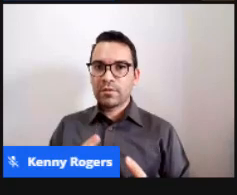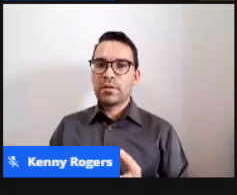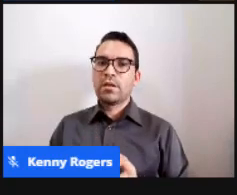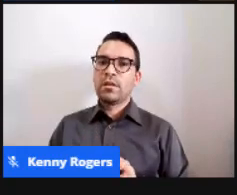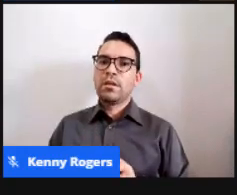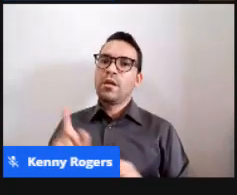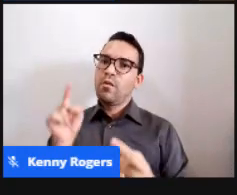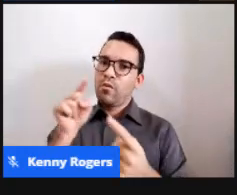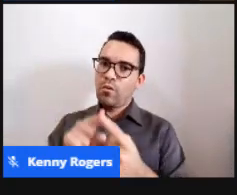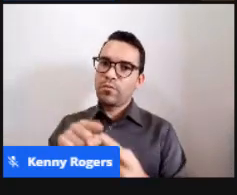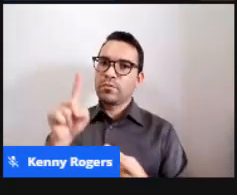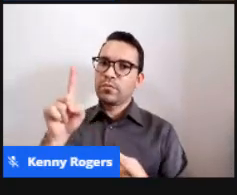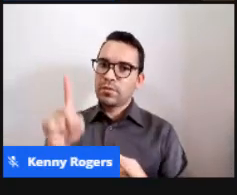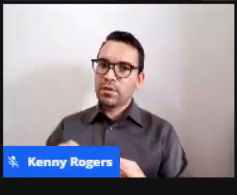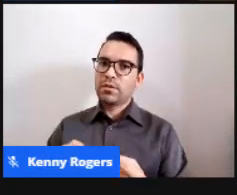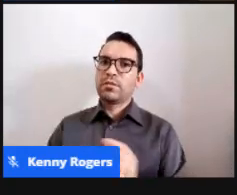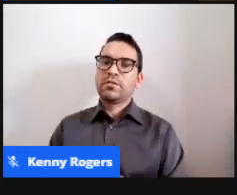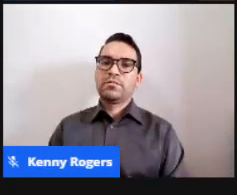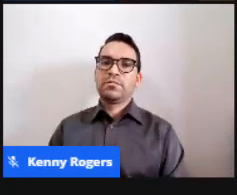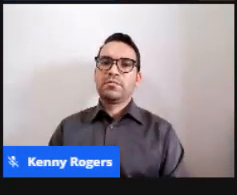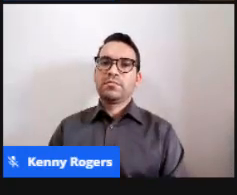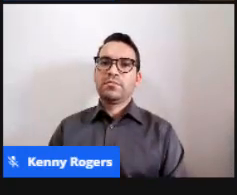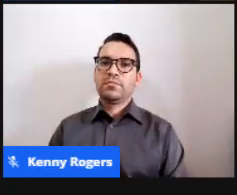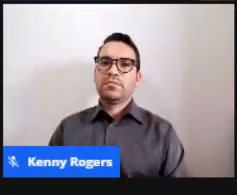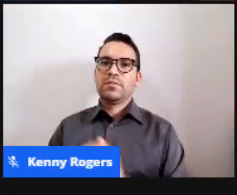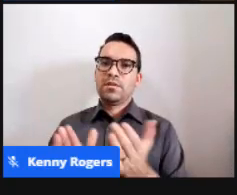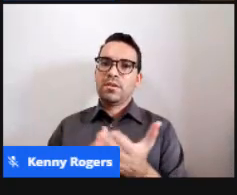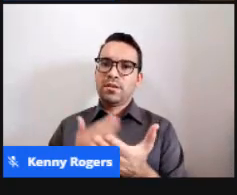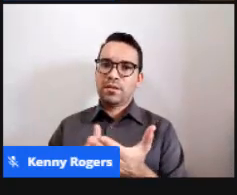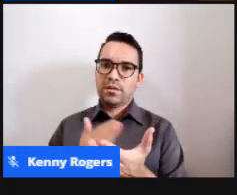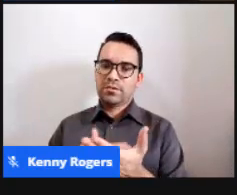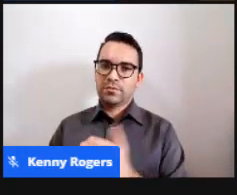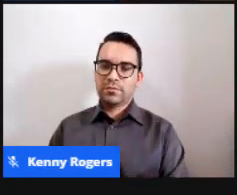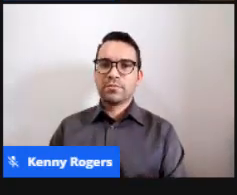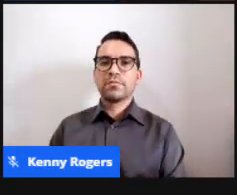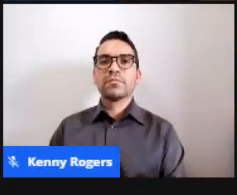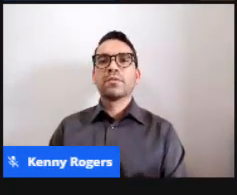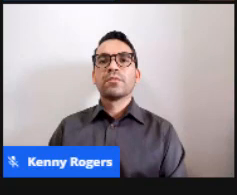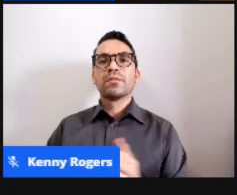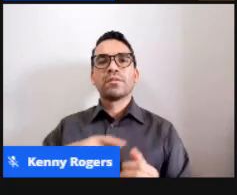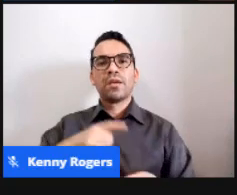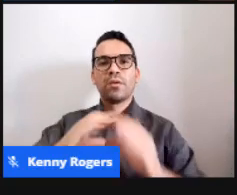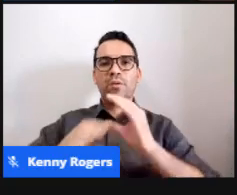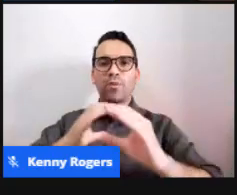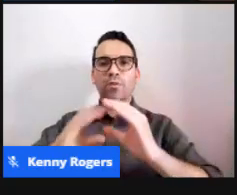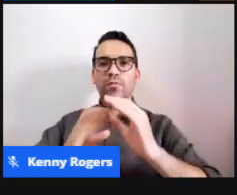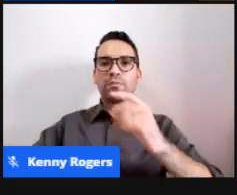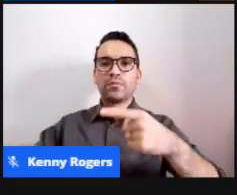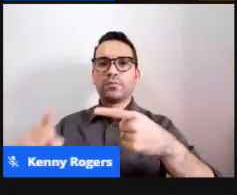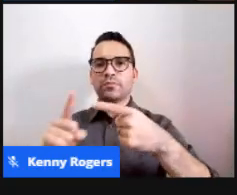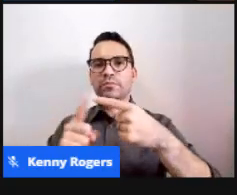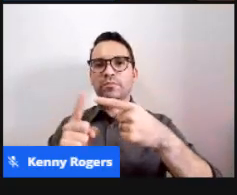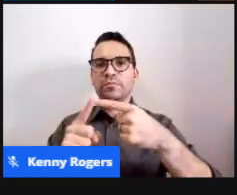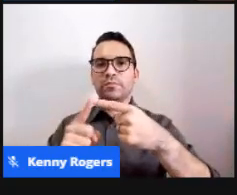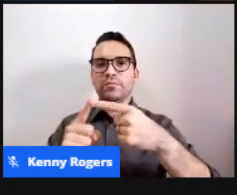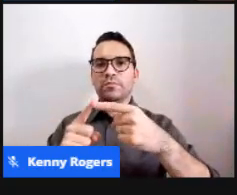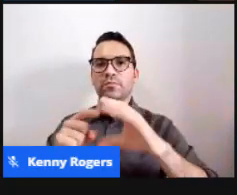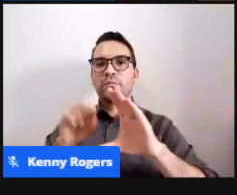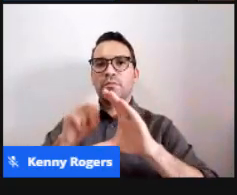aí, os nossos canais de comunicação, não esqueçam. Então, nós temos lá o nosso blog, está aí para vocês verem, né? O